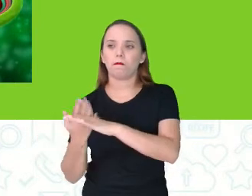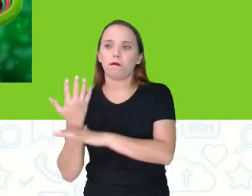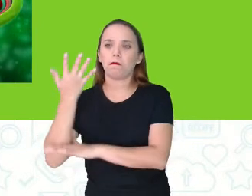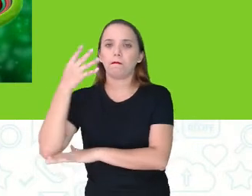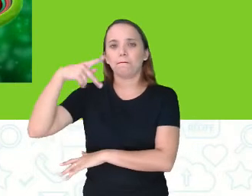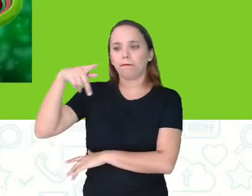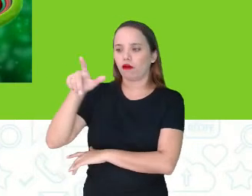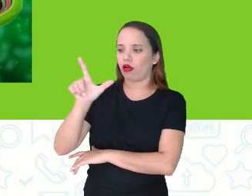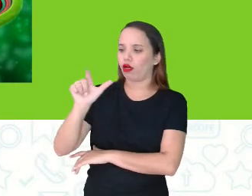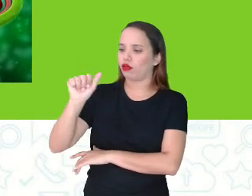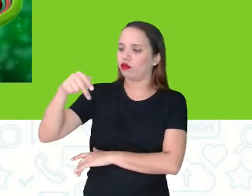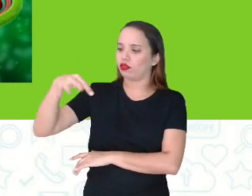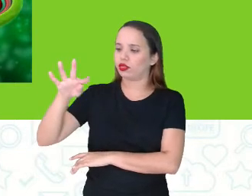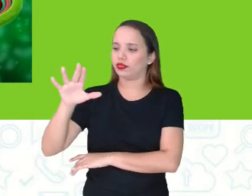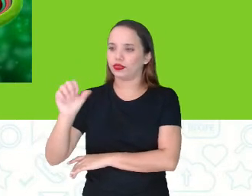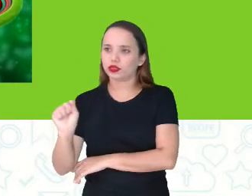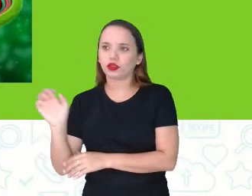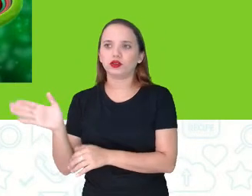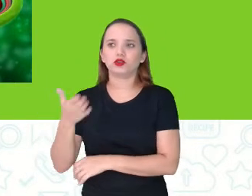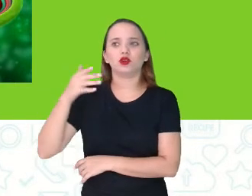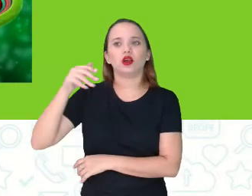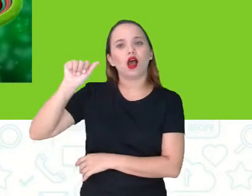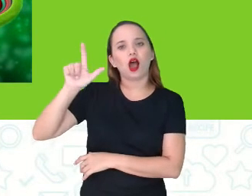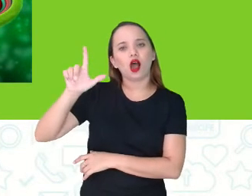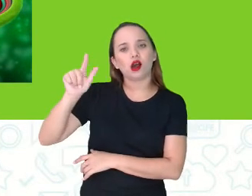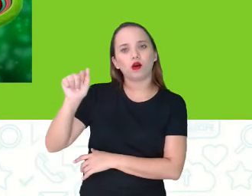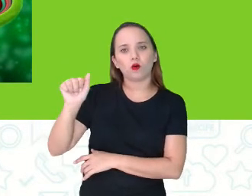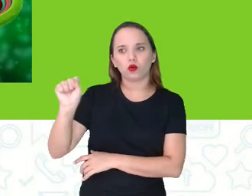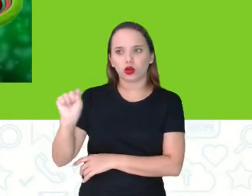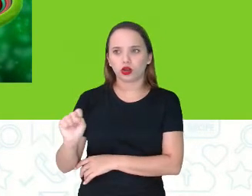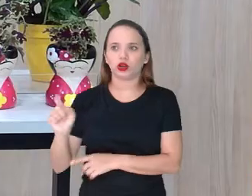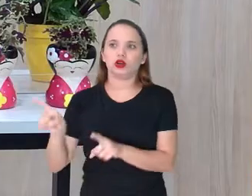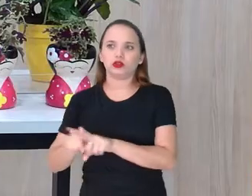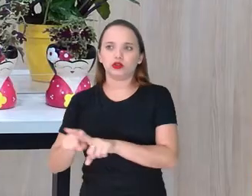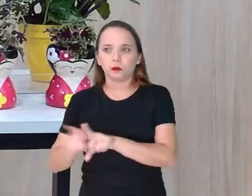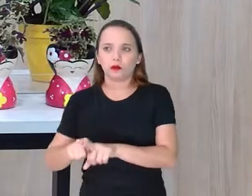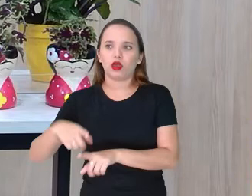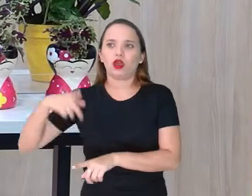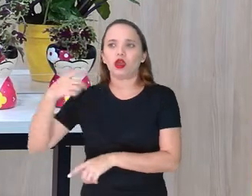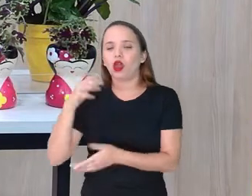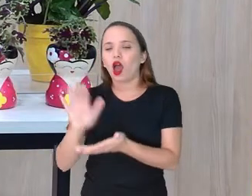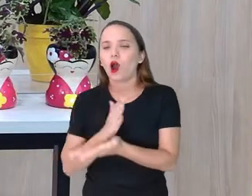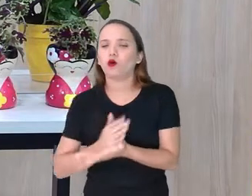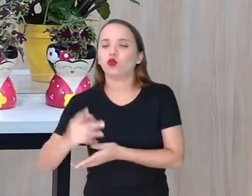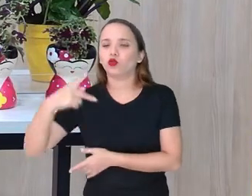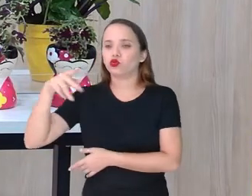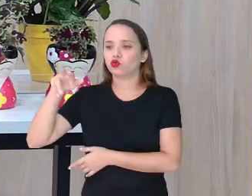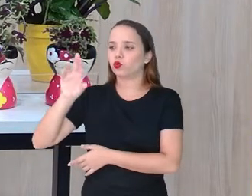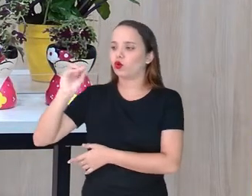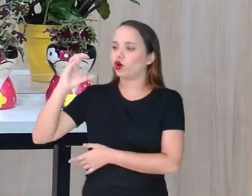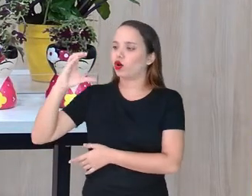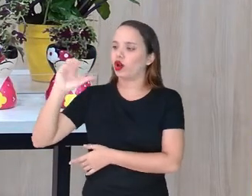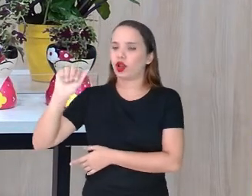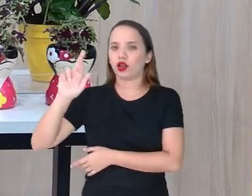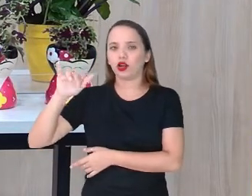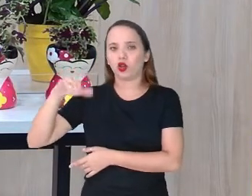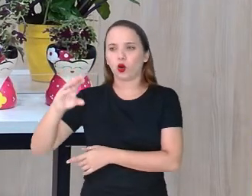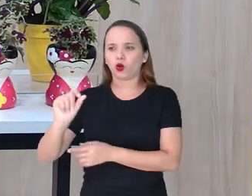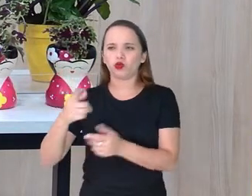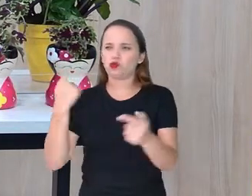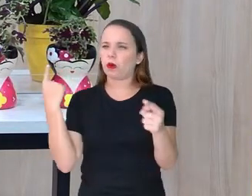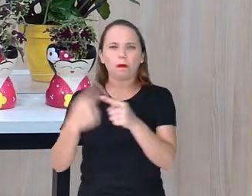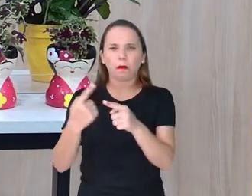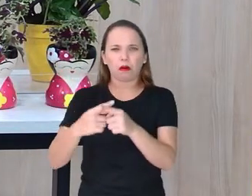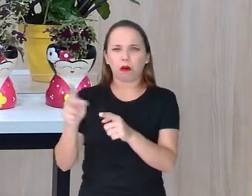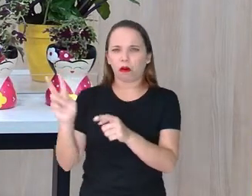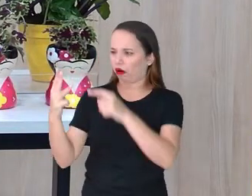por quê? São as plantas, os vegetais, né? Eles são autotróficos porque eles fabricam o seu próprio alimento. São considerados aqueles seres